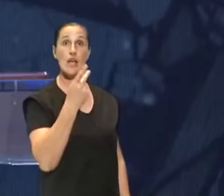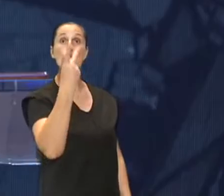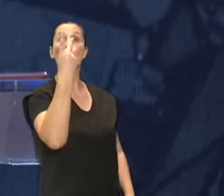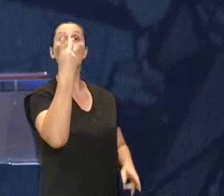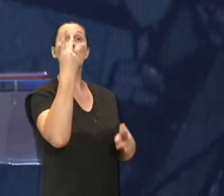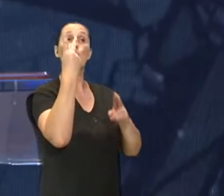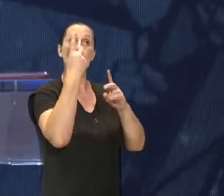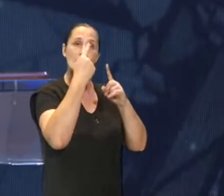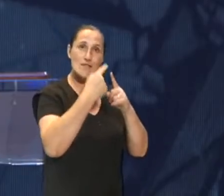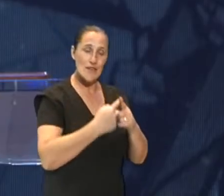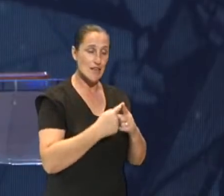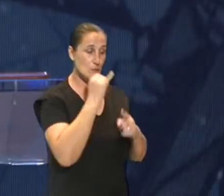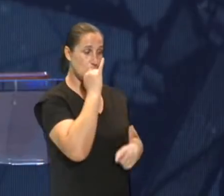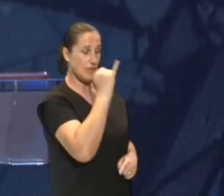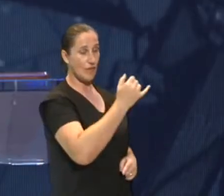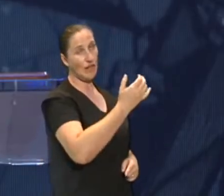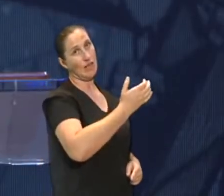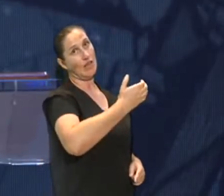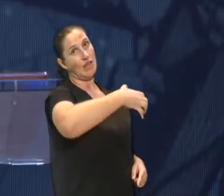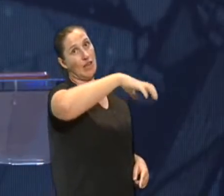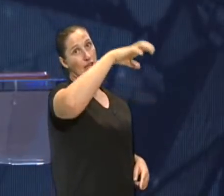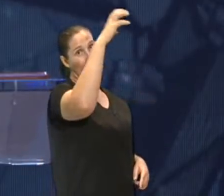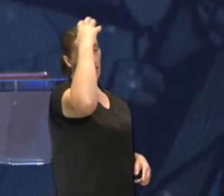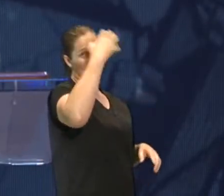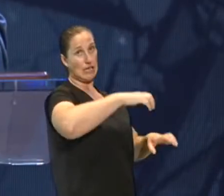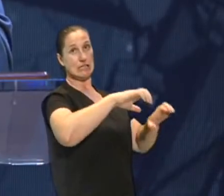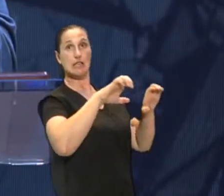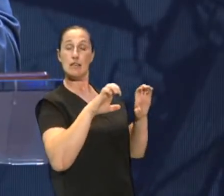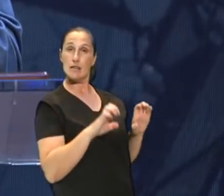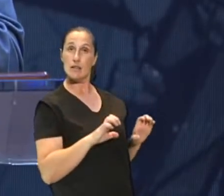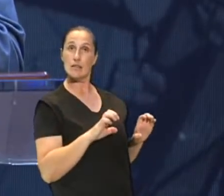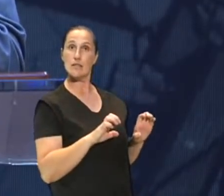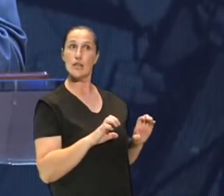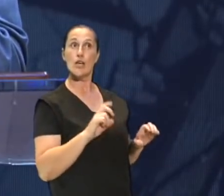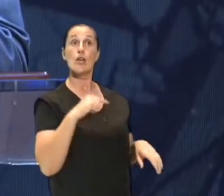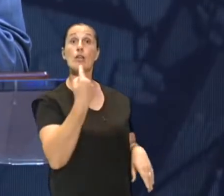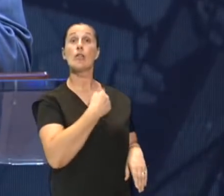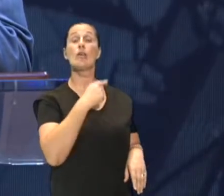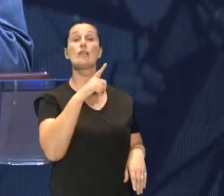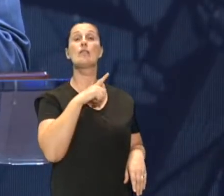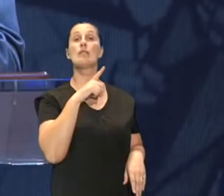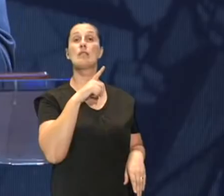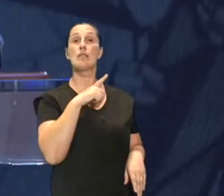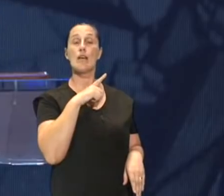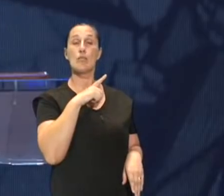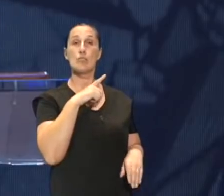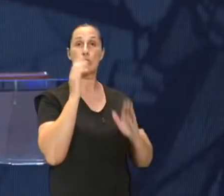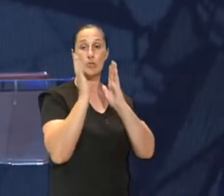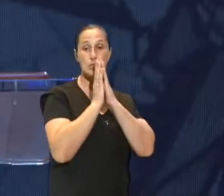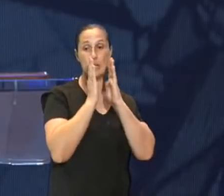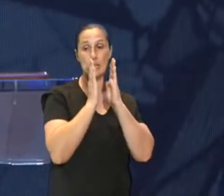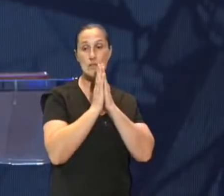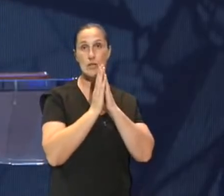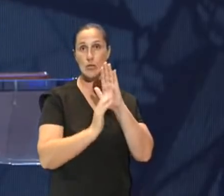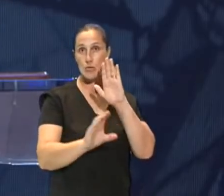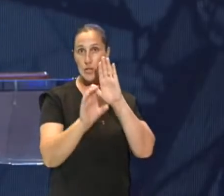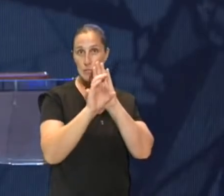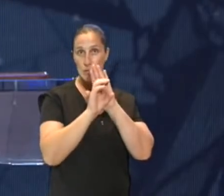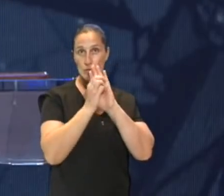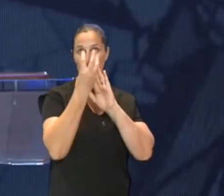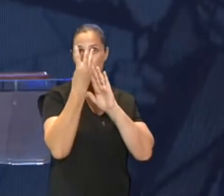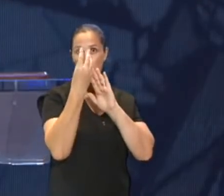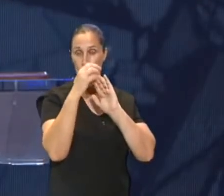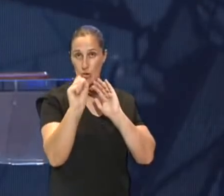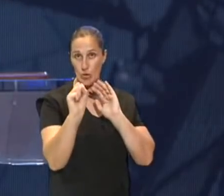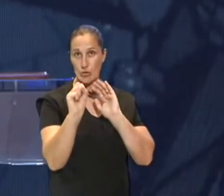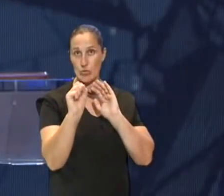com Ezequias. Nós só temos a oração que foi feita no capítulo 38,